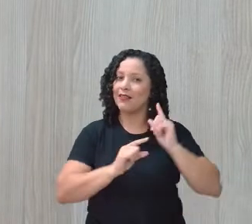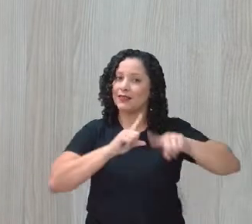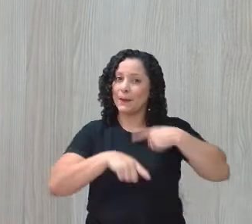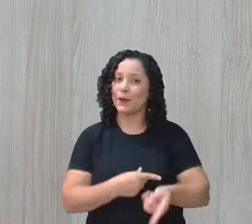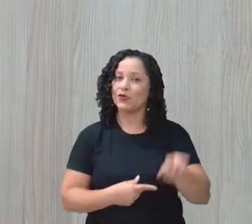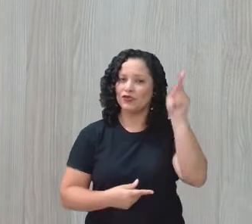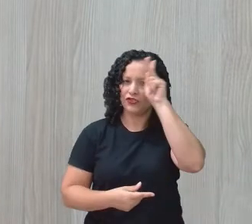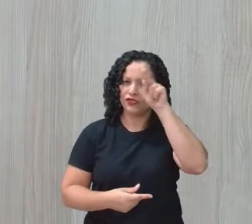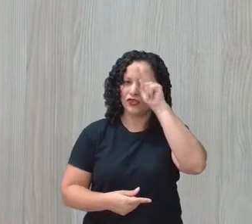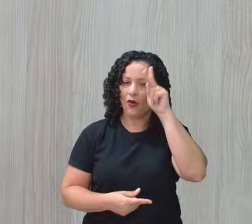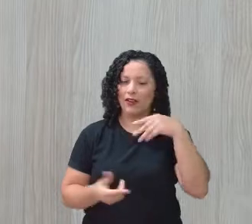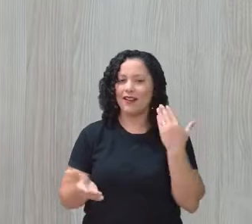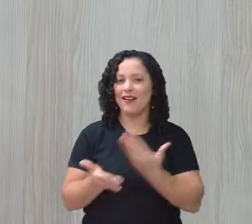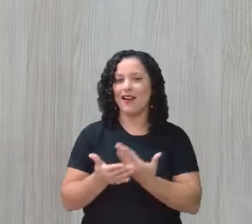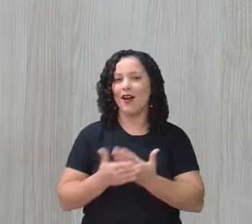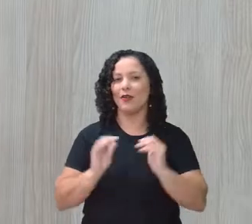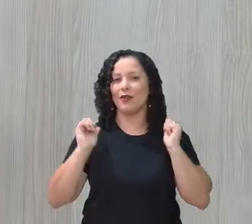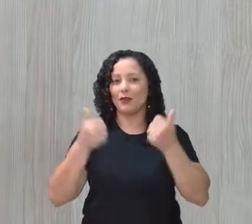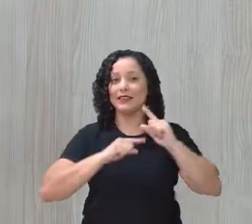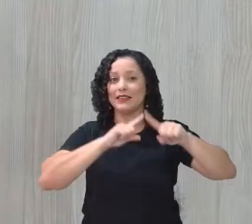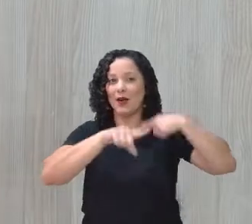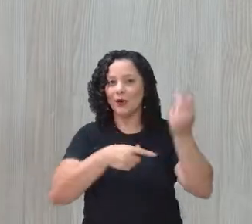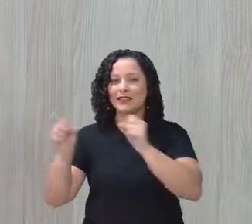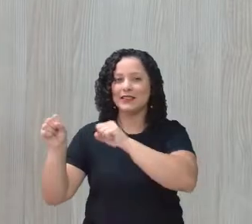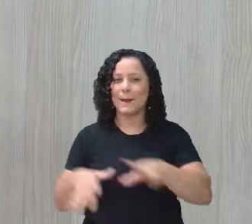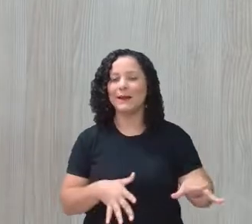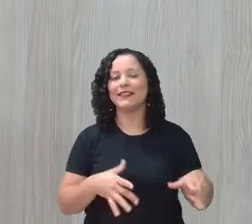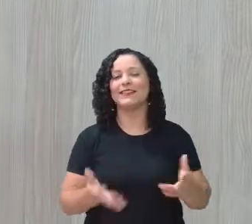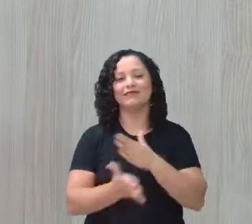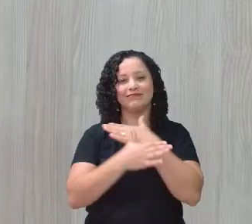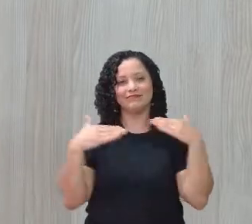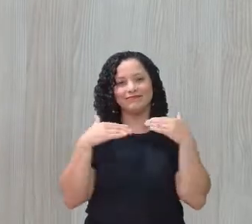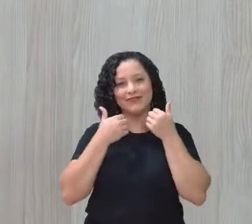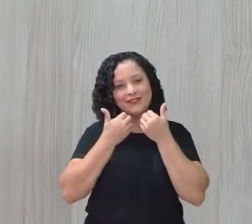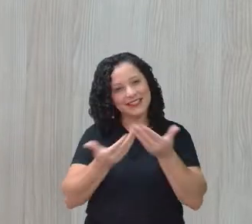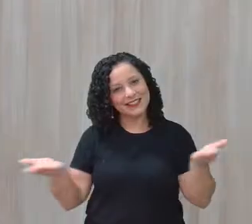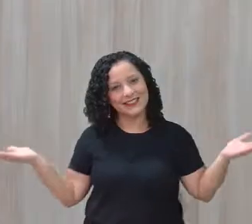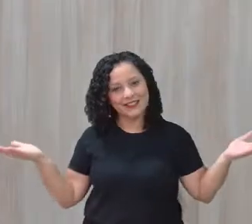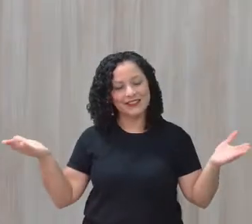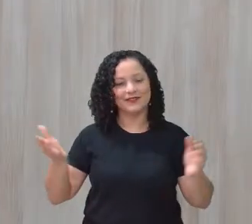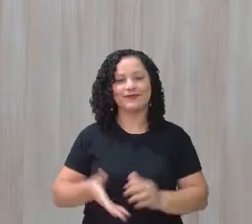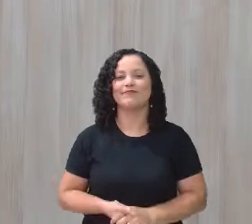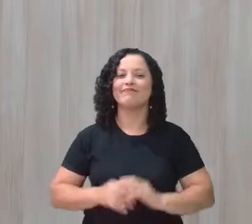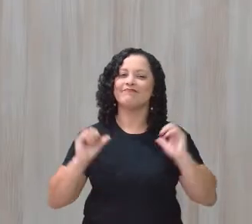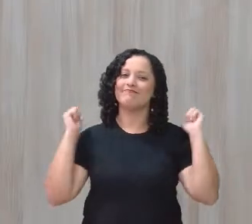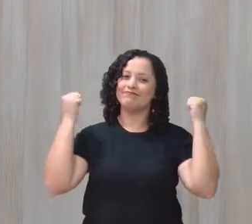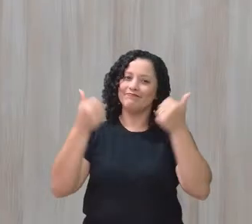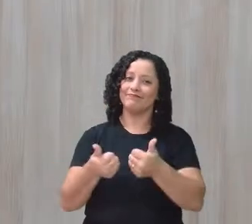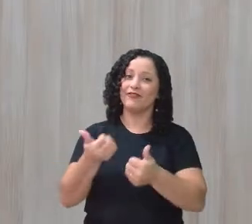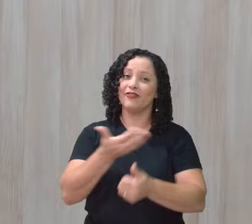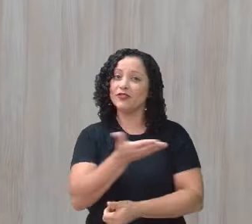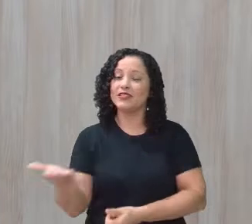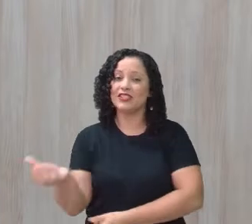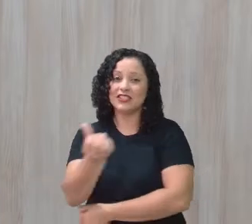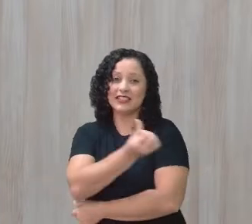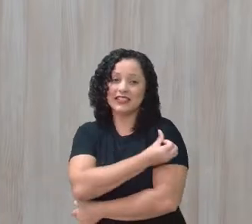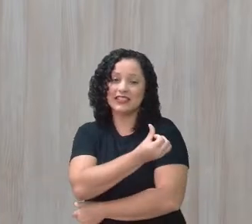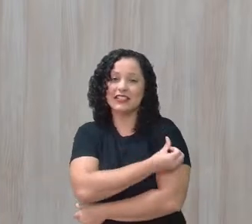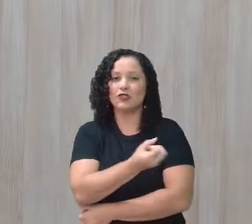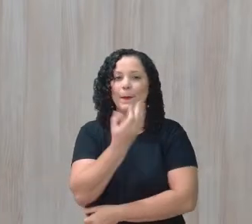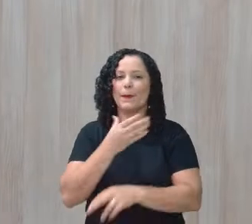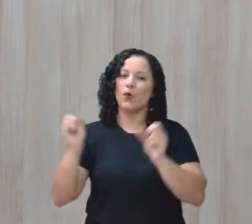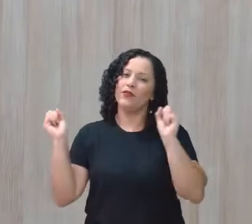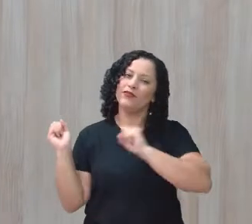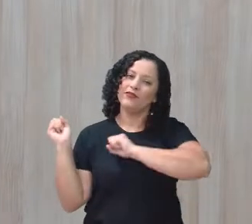história fantástica para vocês. Até semana que vem, postinho lindo aqui para vocês. Valeu, 6º ano, bom final